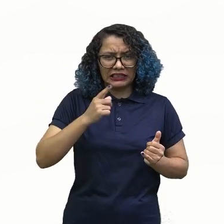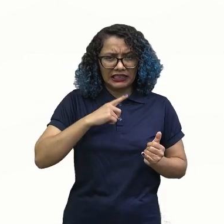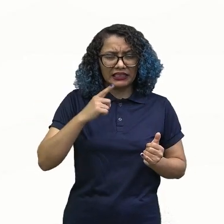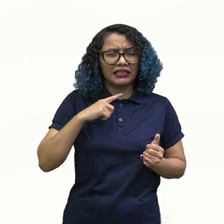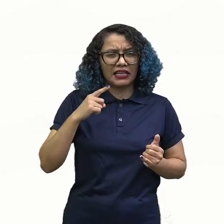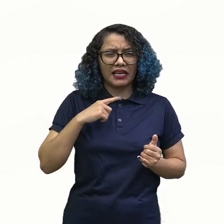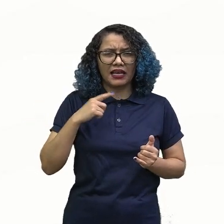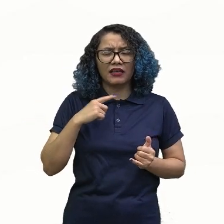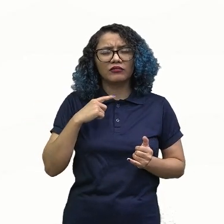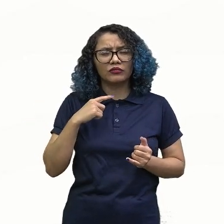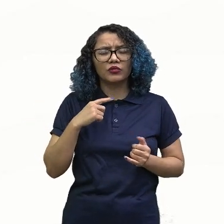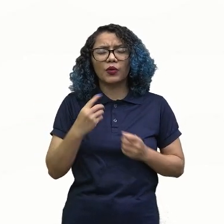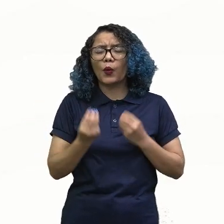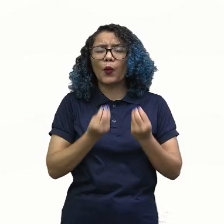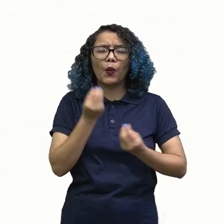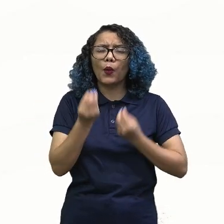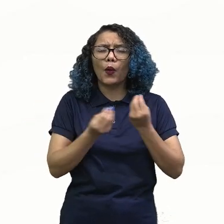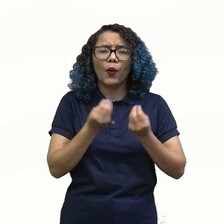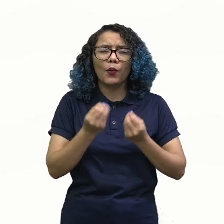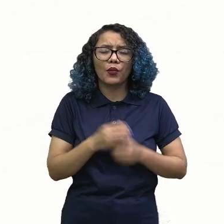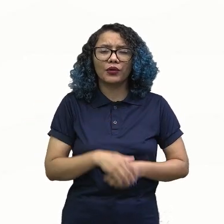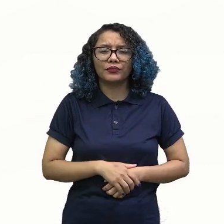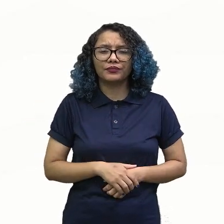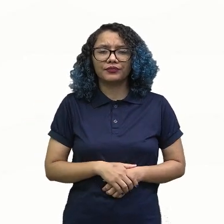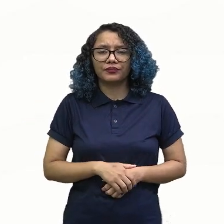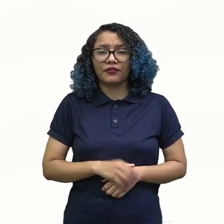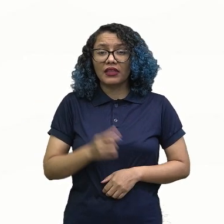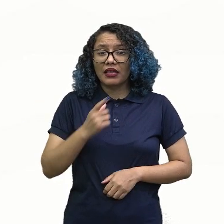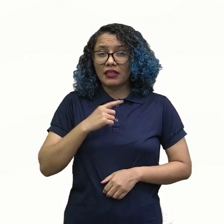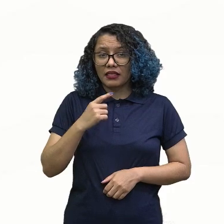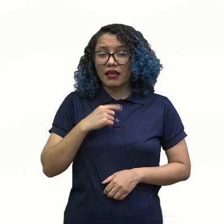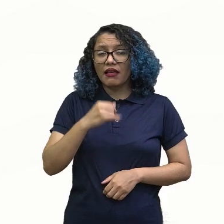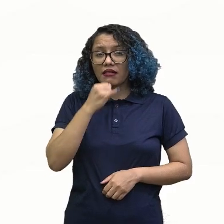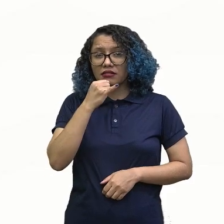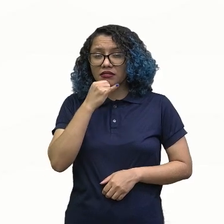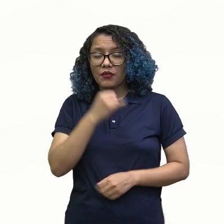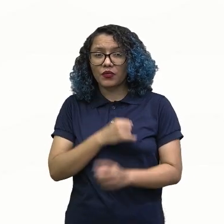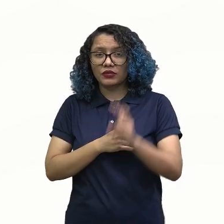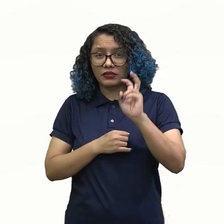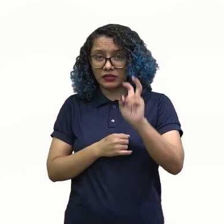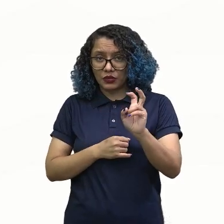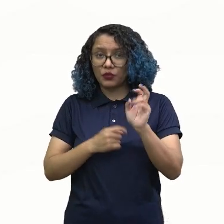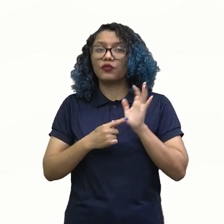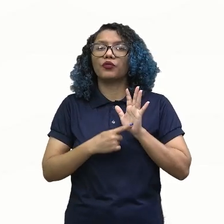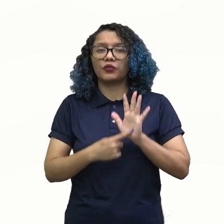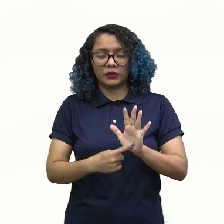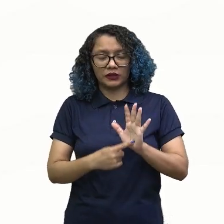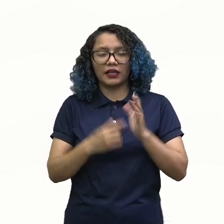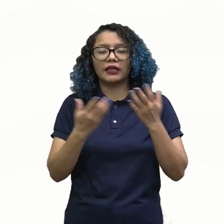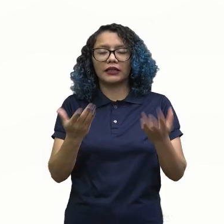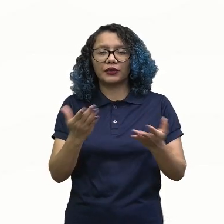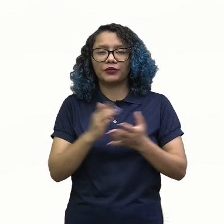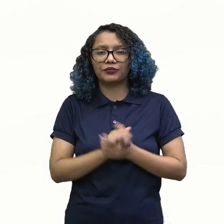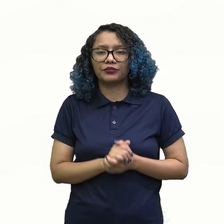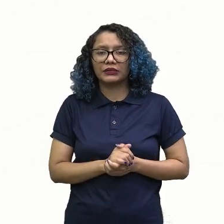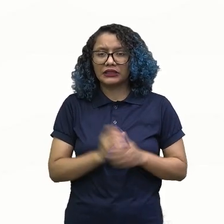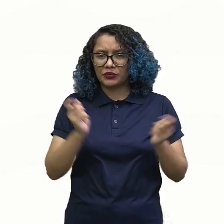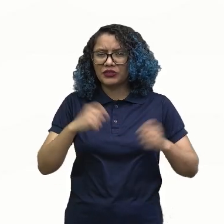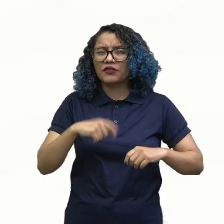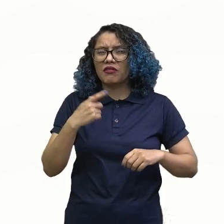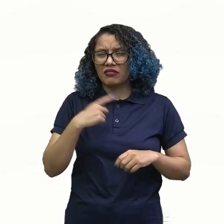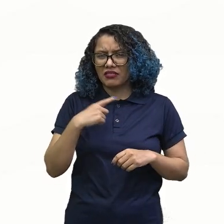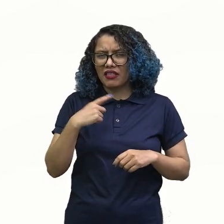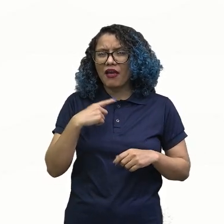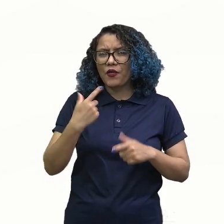corrente elétrica, nós temos aí 5 situações. Para ocorrer o dano biológico,